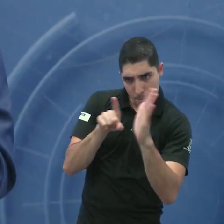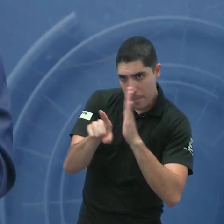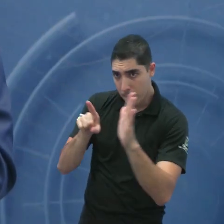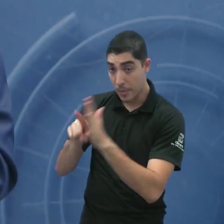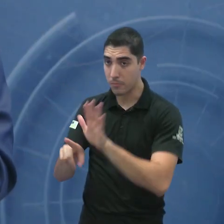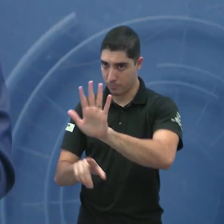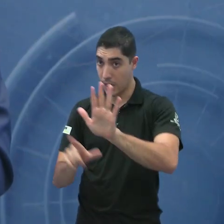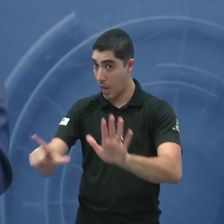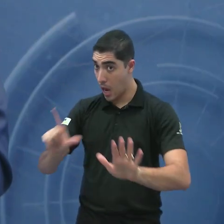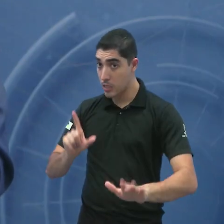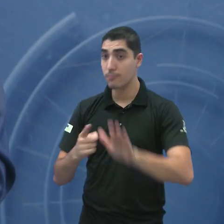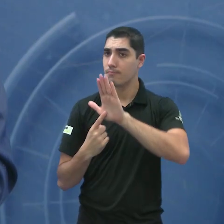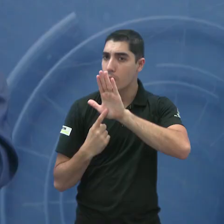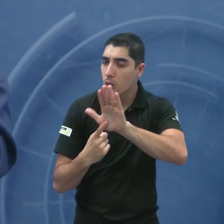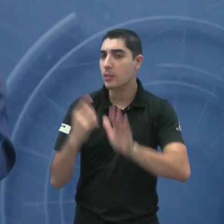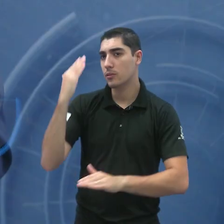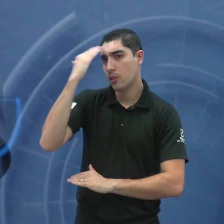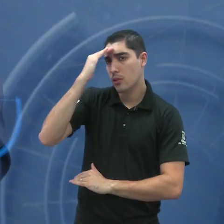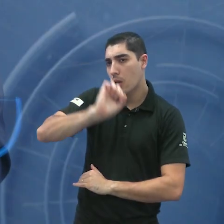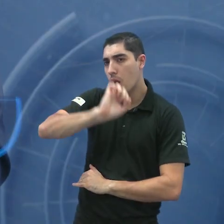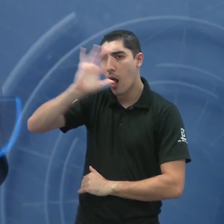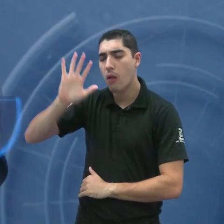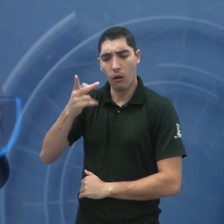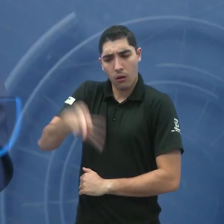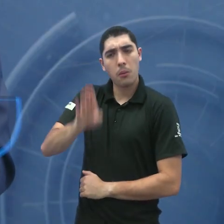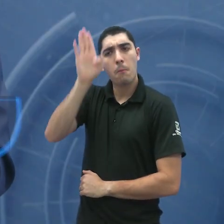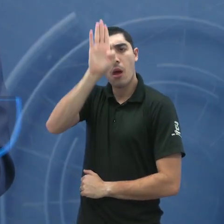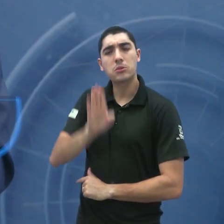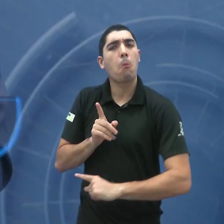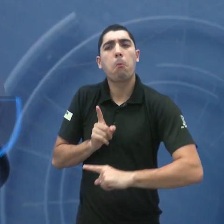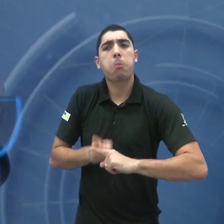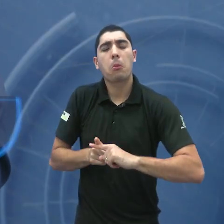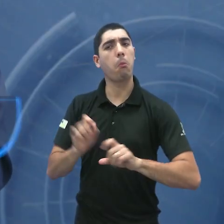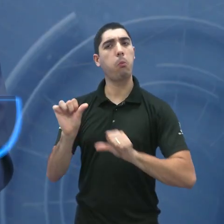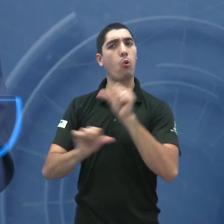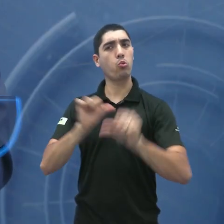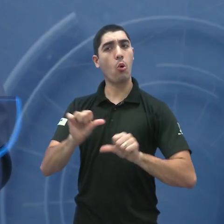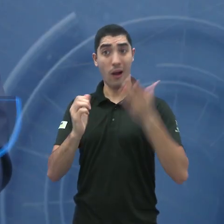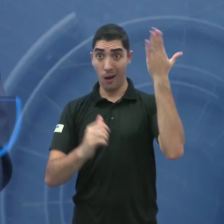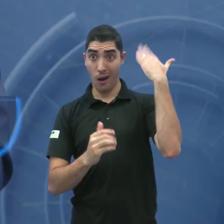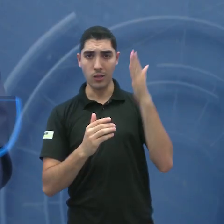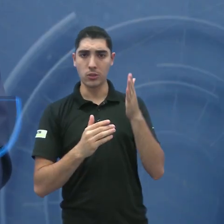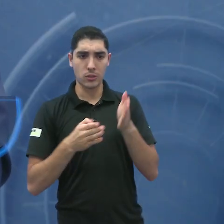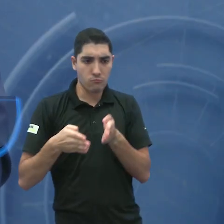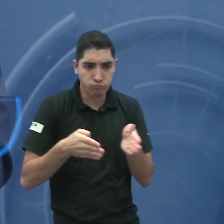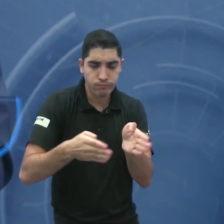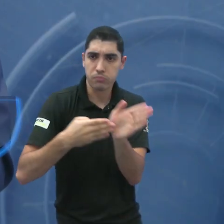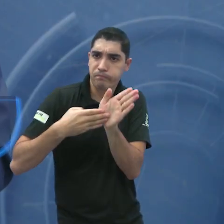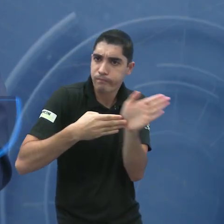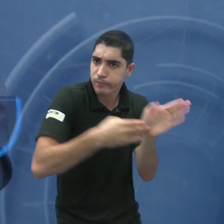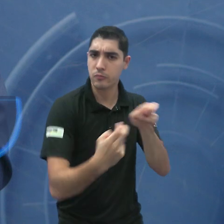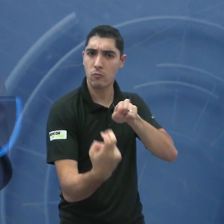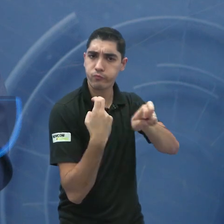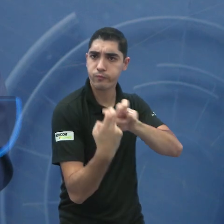é importante entender por que o Brasil se tornou um país essencialmente rodoviário, gente. A partir